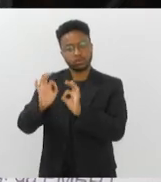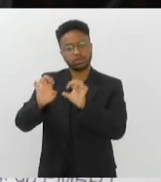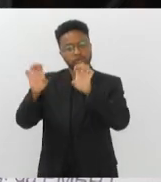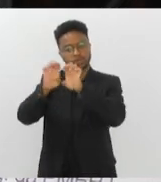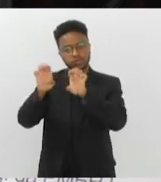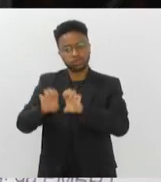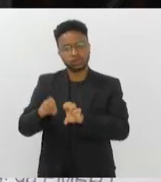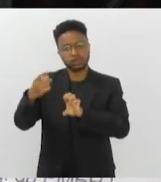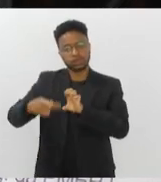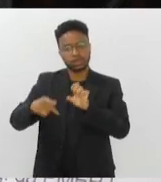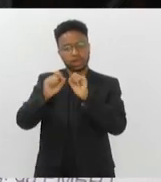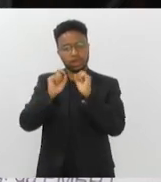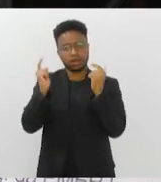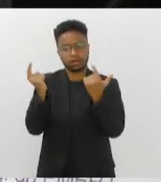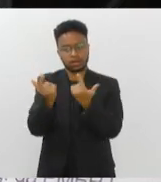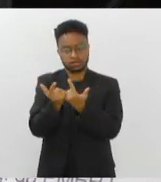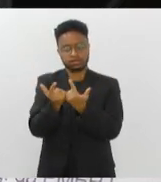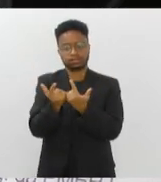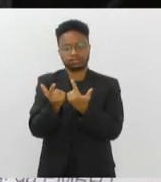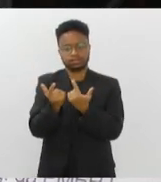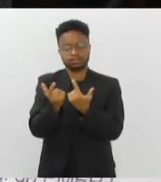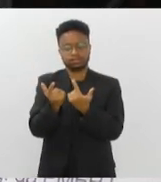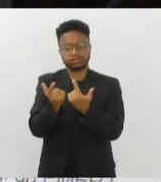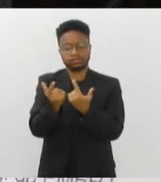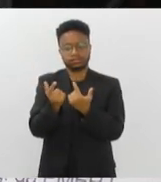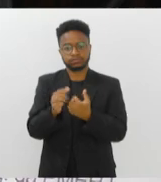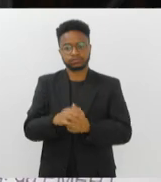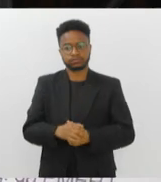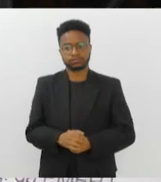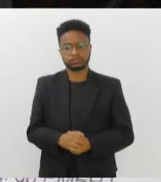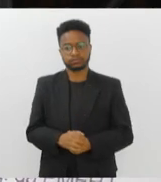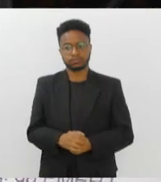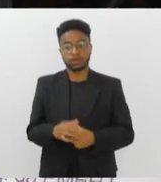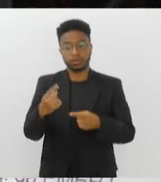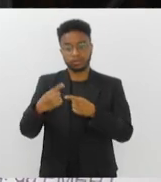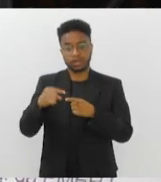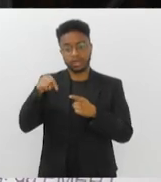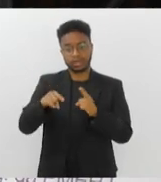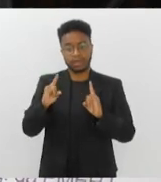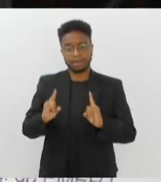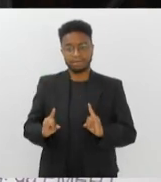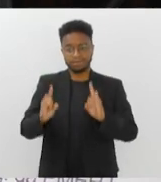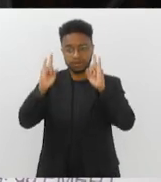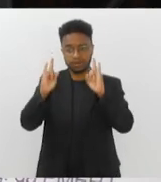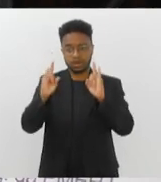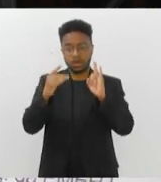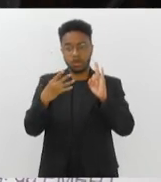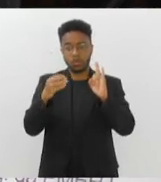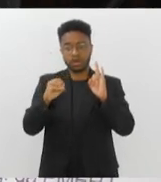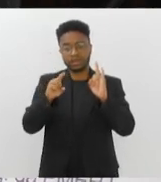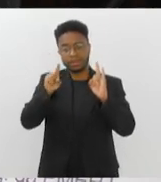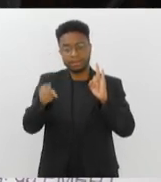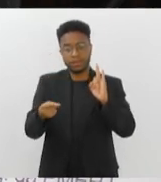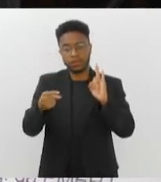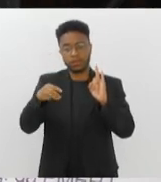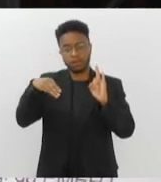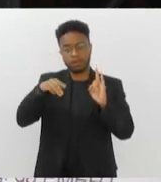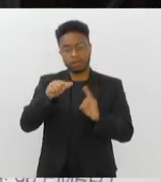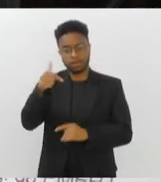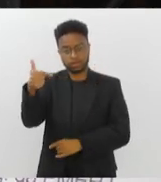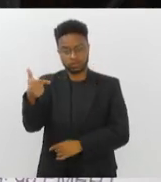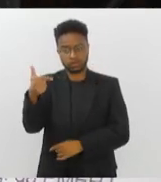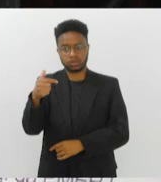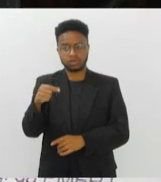da Assembleia, que é uma edificação de 40 mil metros quadrados, um